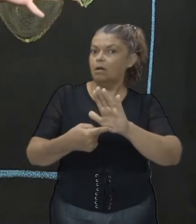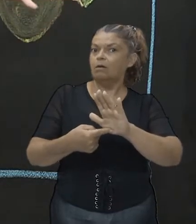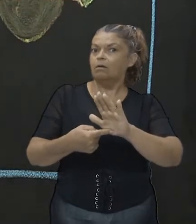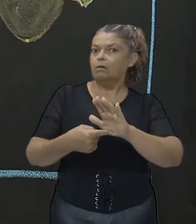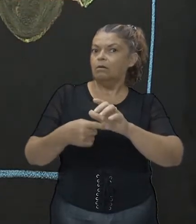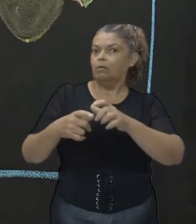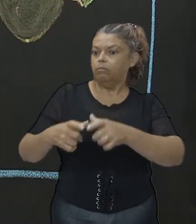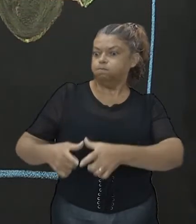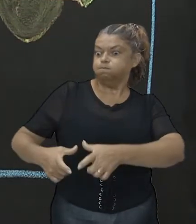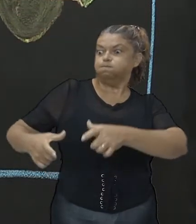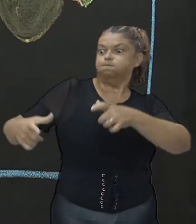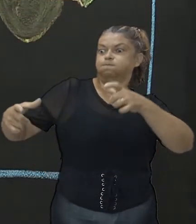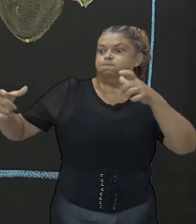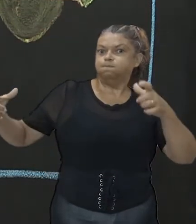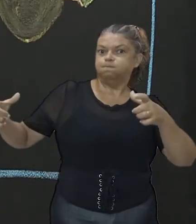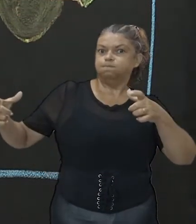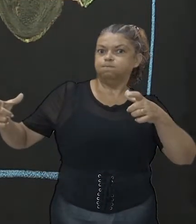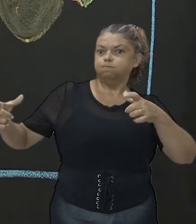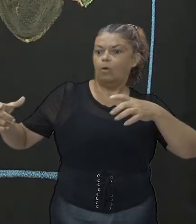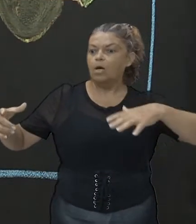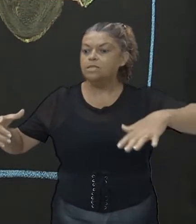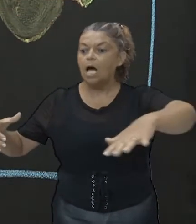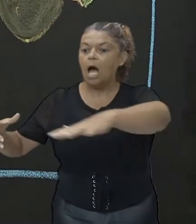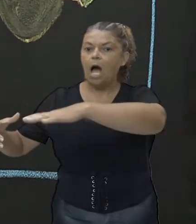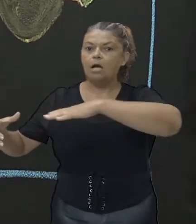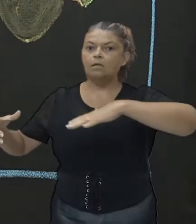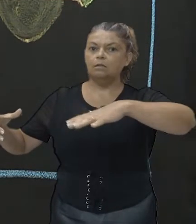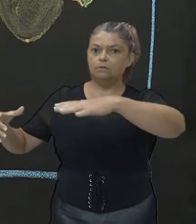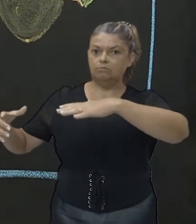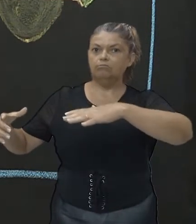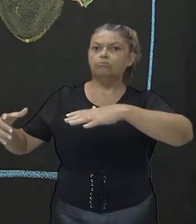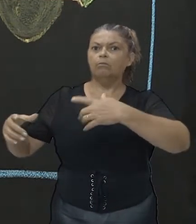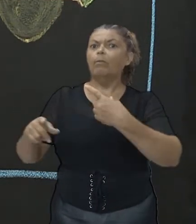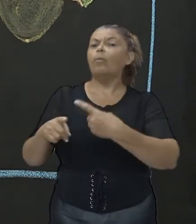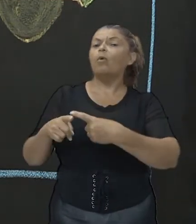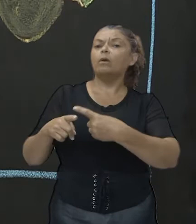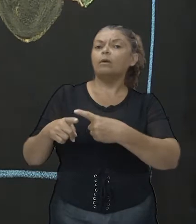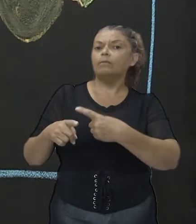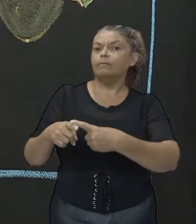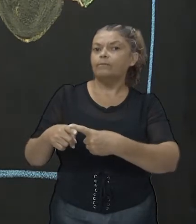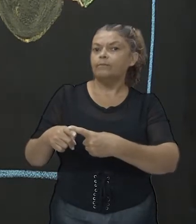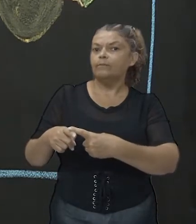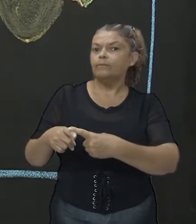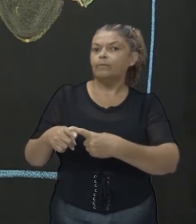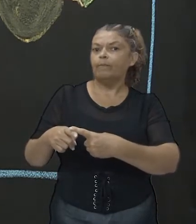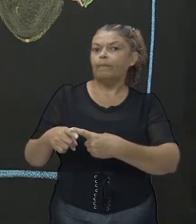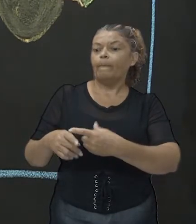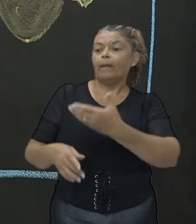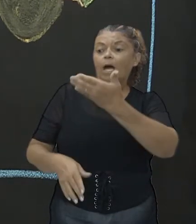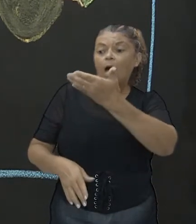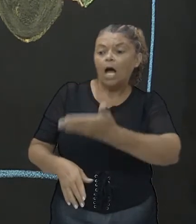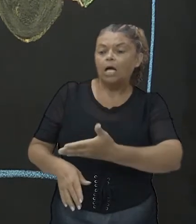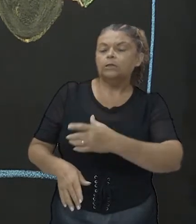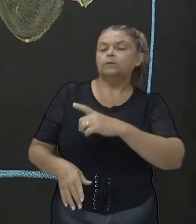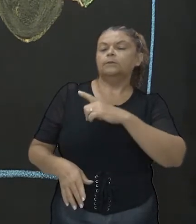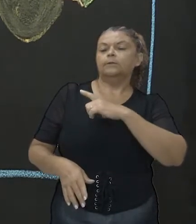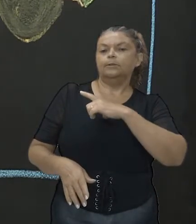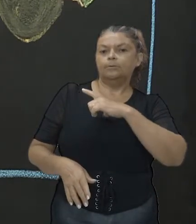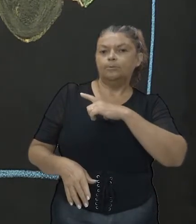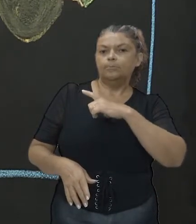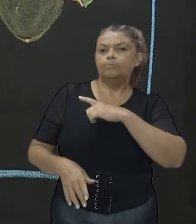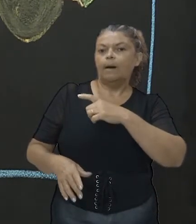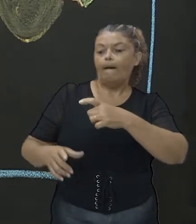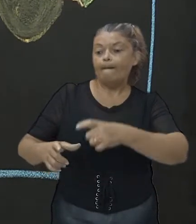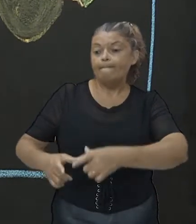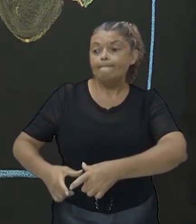mais expansivo, bem maior, bem mais gordinho. Por quê? Porque ali está proporcionalmente a